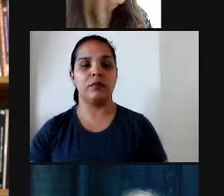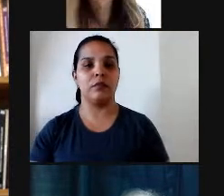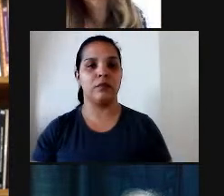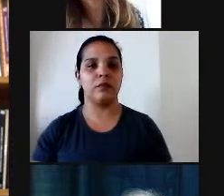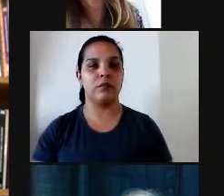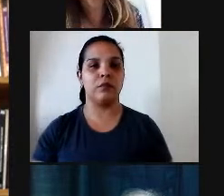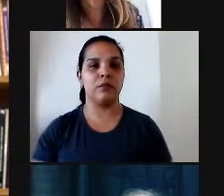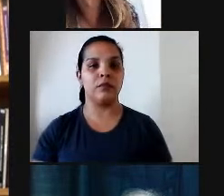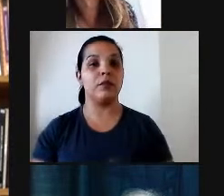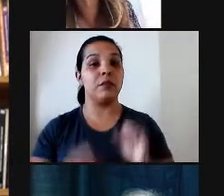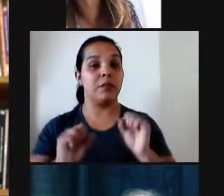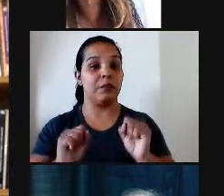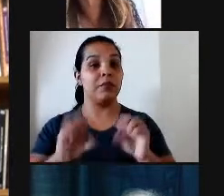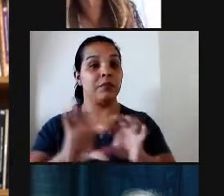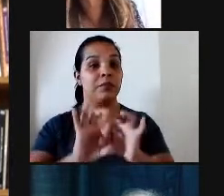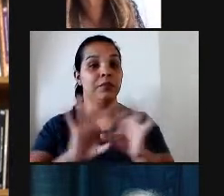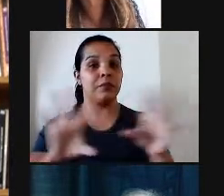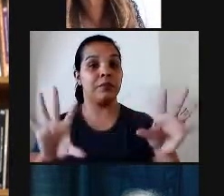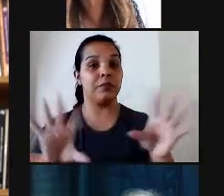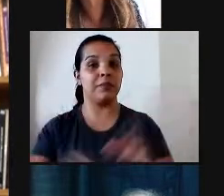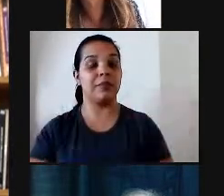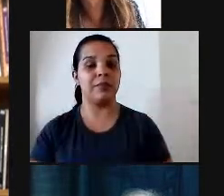Podes falar. Eu acho que tu tem. Posso falar?